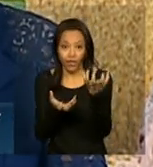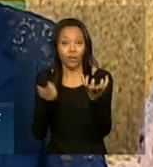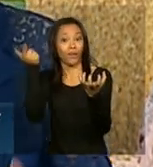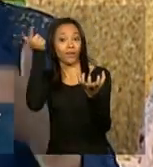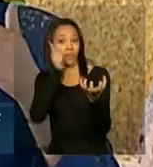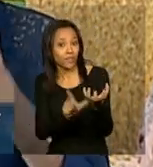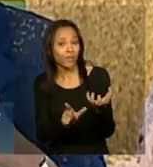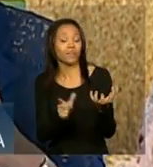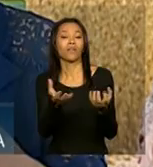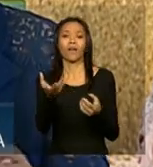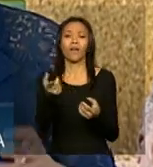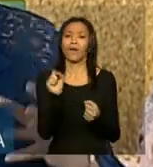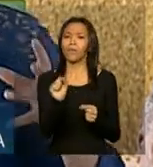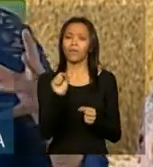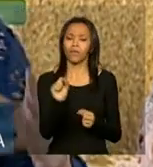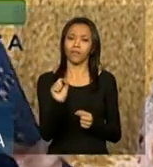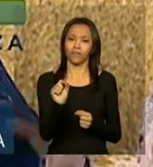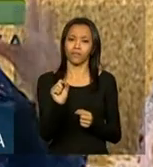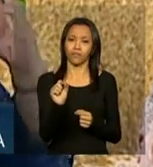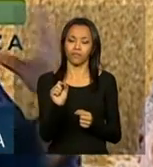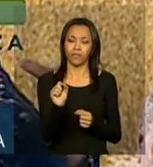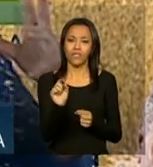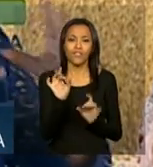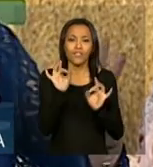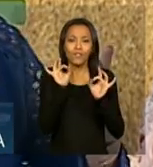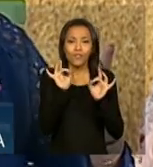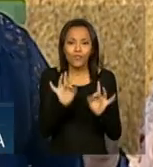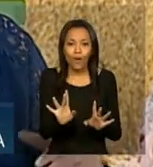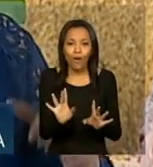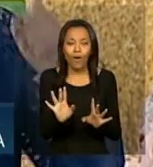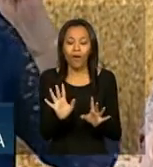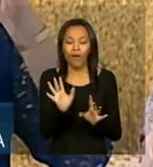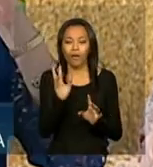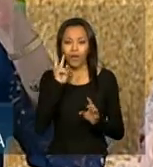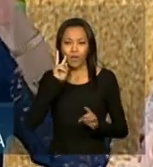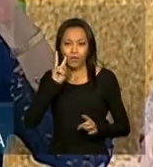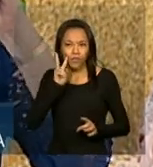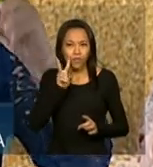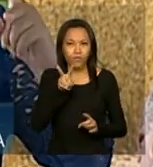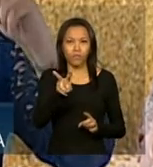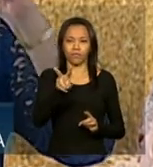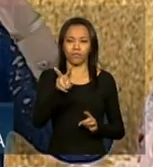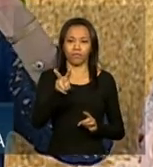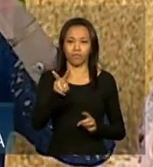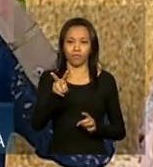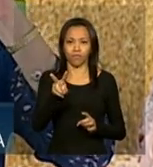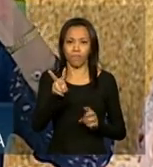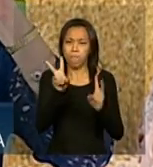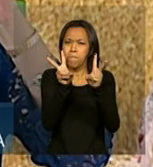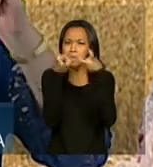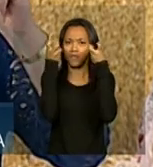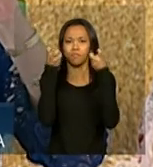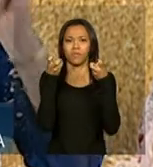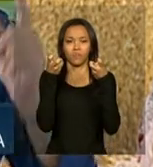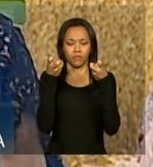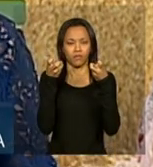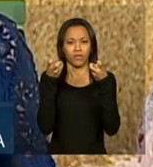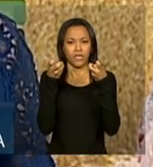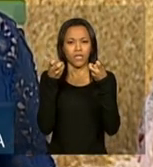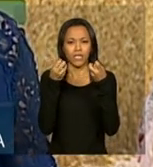aonde nós vamos querer ir, é algo que só uma visão que dê a